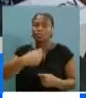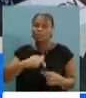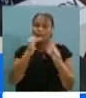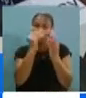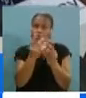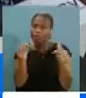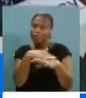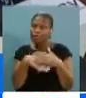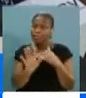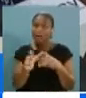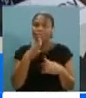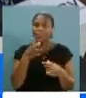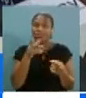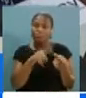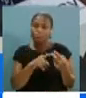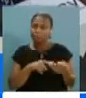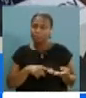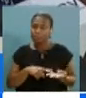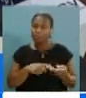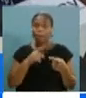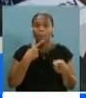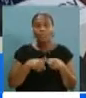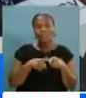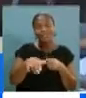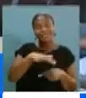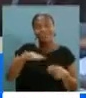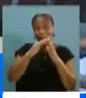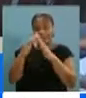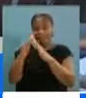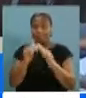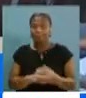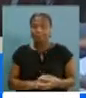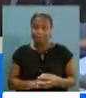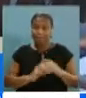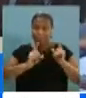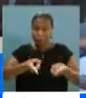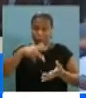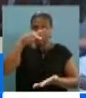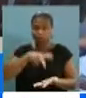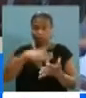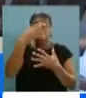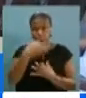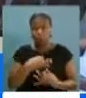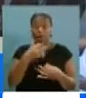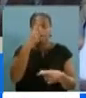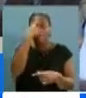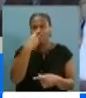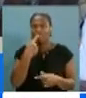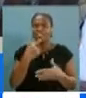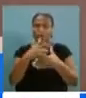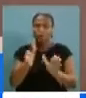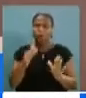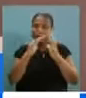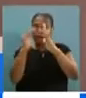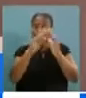instrumentos elaborados. Estou-me a referir particularmente à Política Nacional de Habitação. Na abertura do lançamento oficial do perfil do setor da habitação,